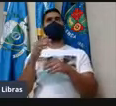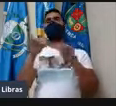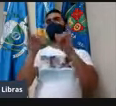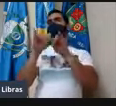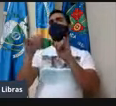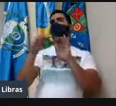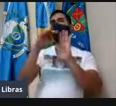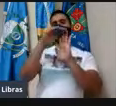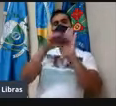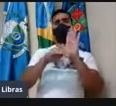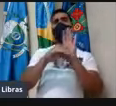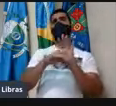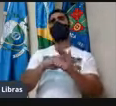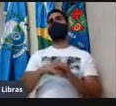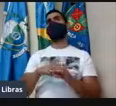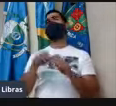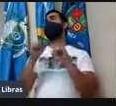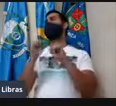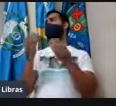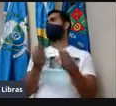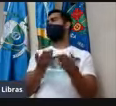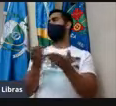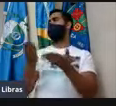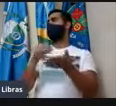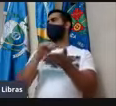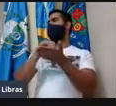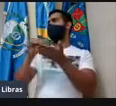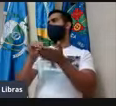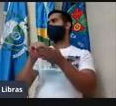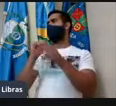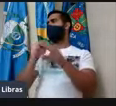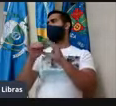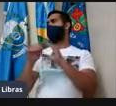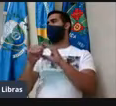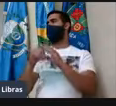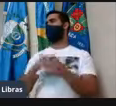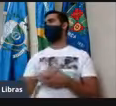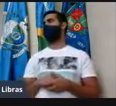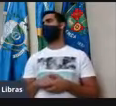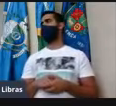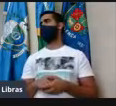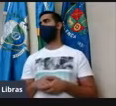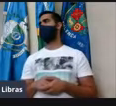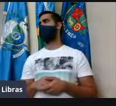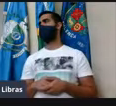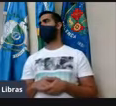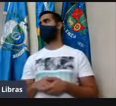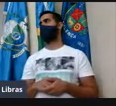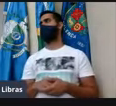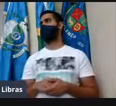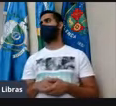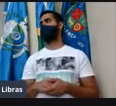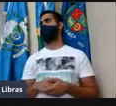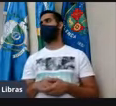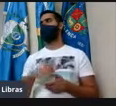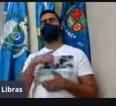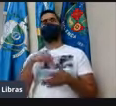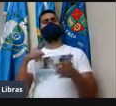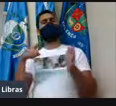extrato repasse. Mas eu posso encaminhar para você. Tá, aqui, vou te fazer uma pergunta direta também. Você